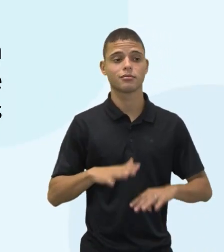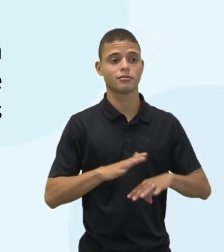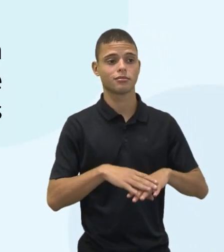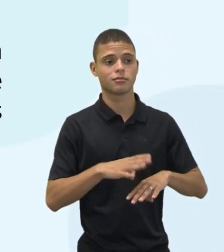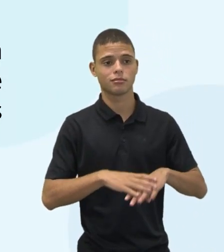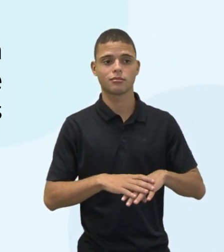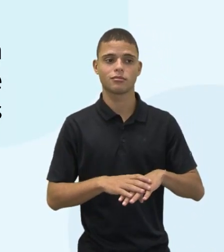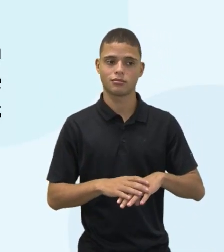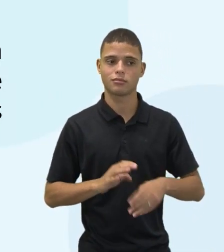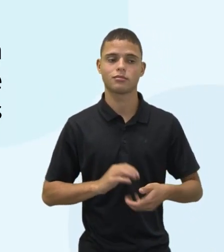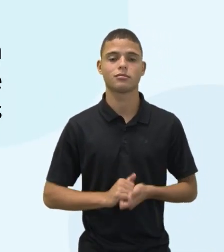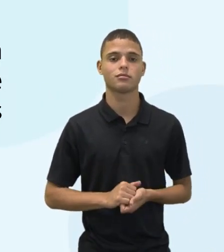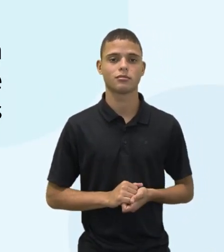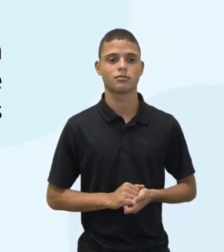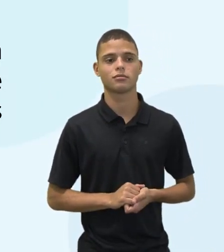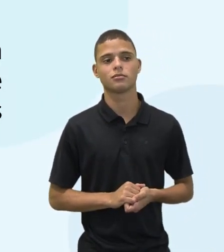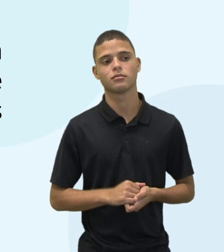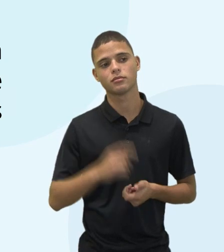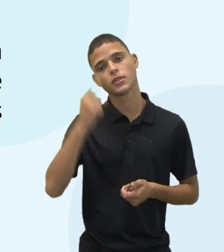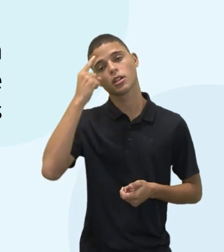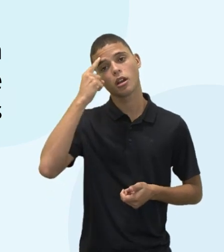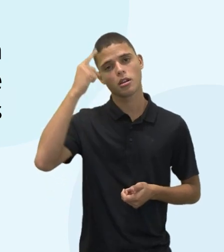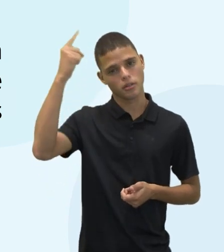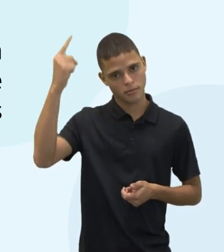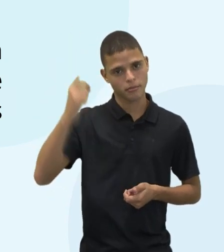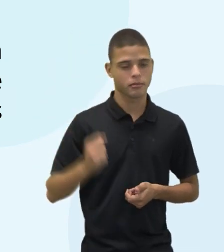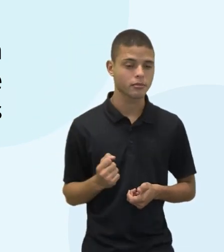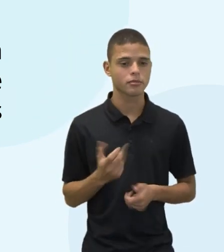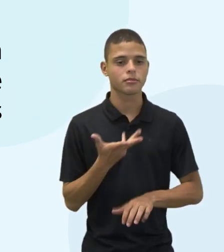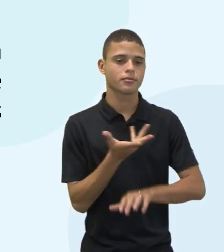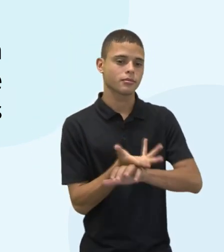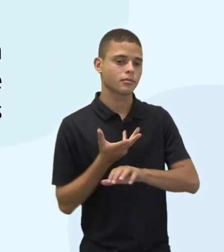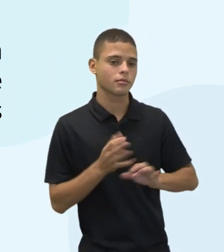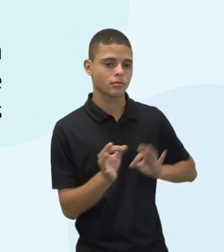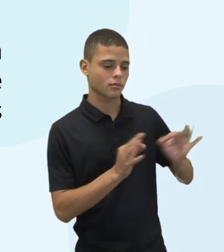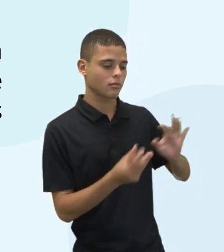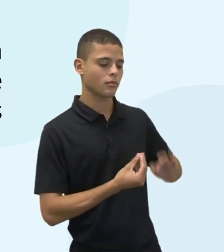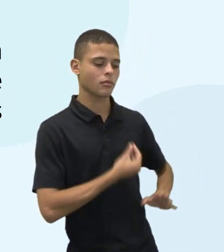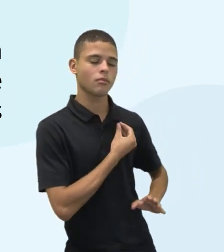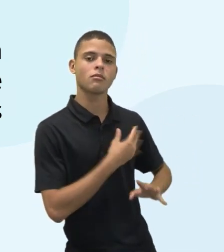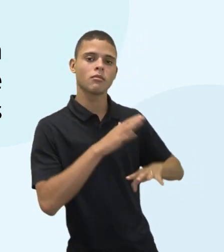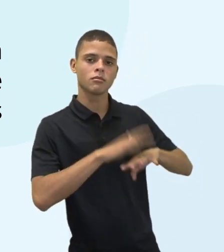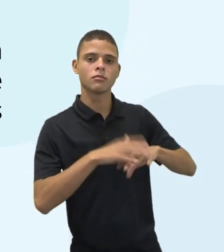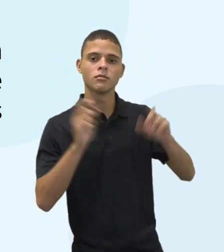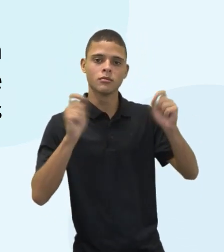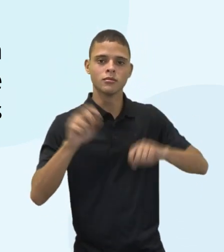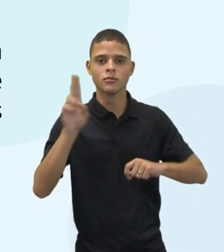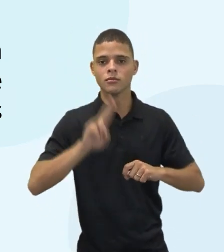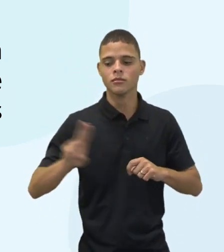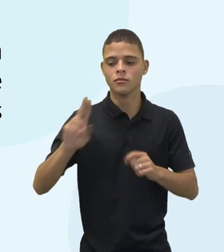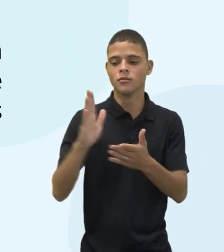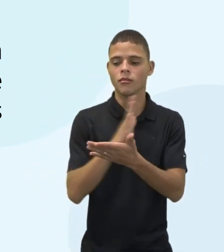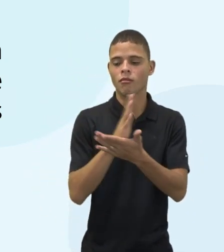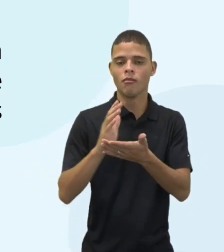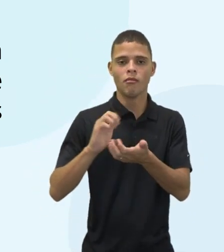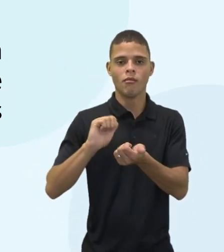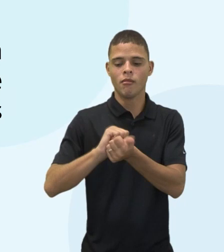outro. Ao pensar no componente projeto de vida e matemática, é possível utilizar e adaptar a